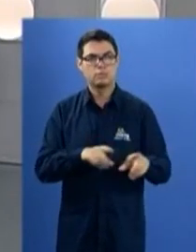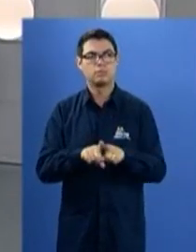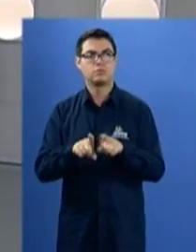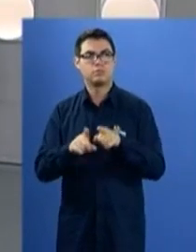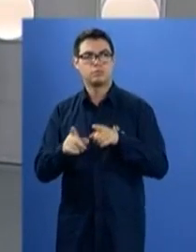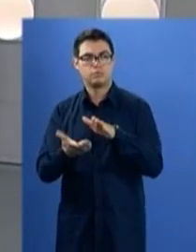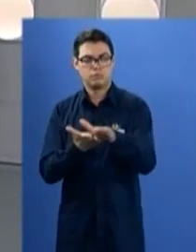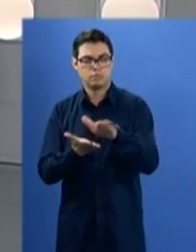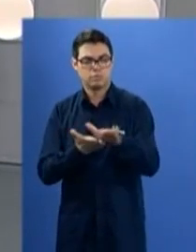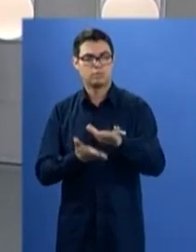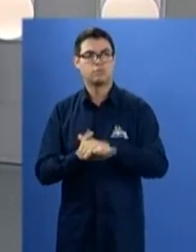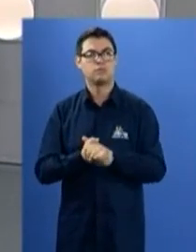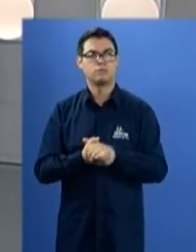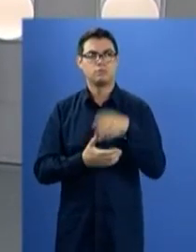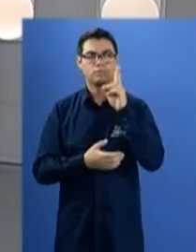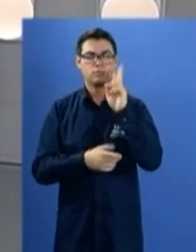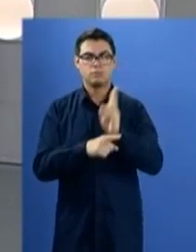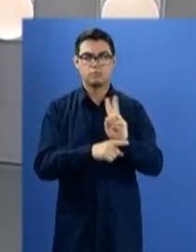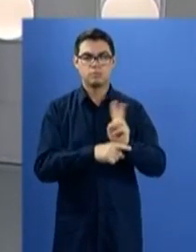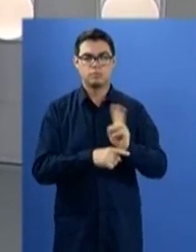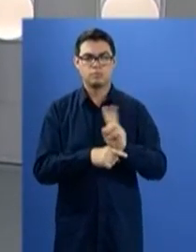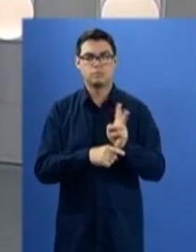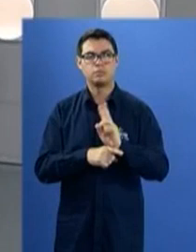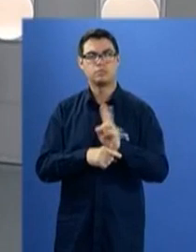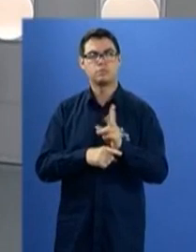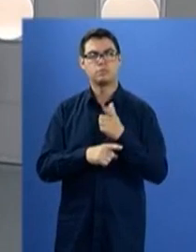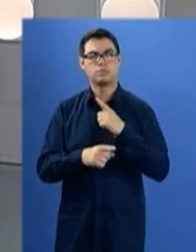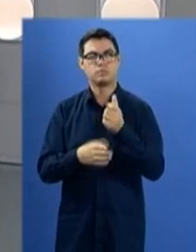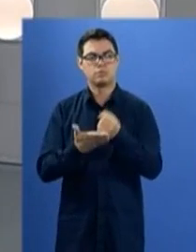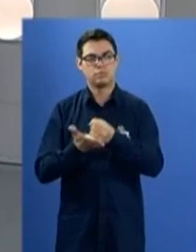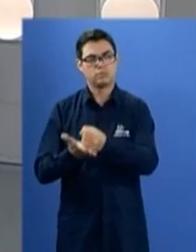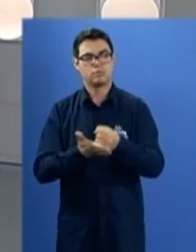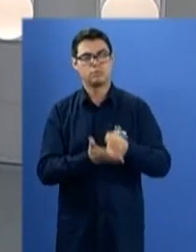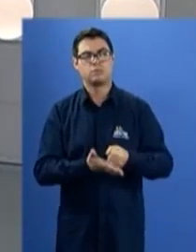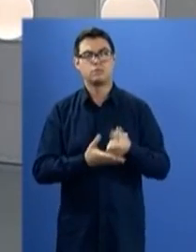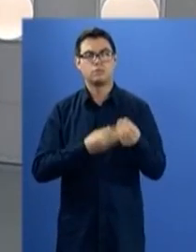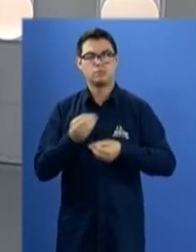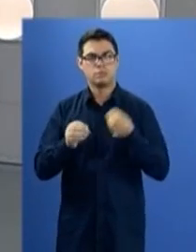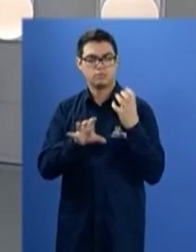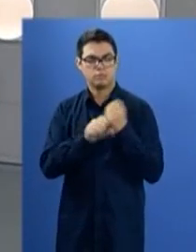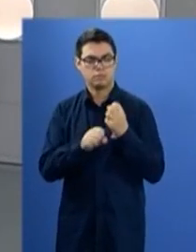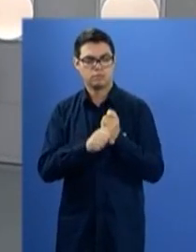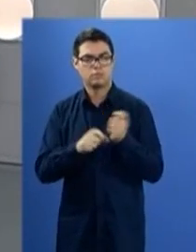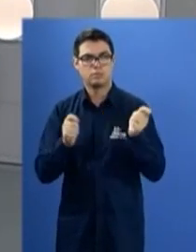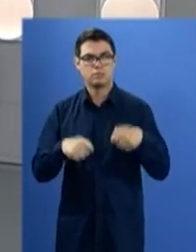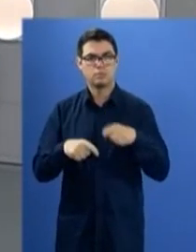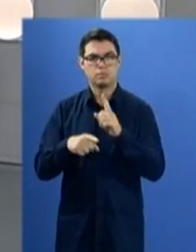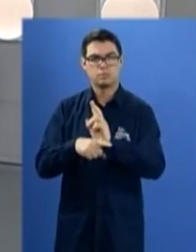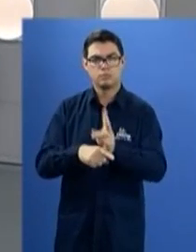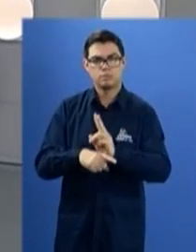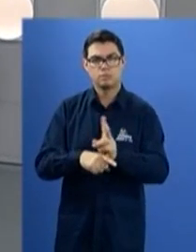despesas. Eles é que vão fazer a provisão de fundos para atender esse orçamento e a